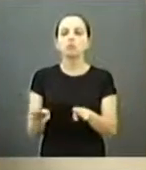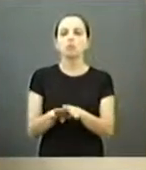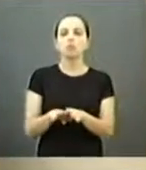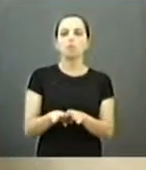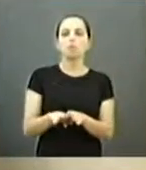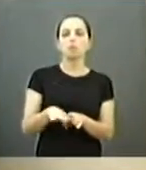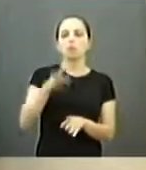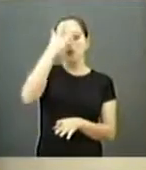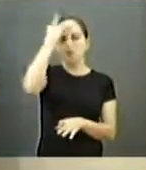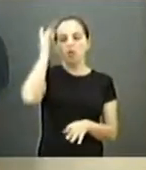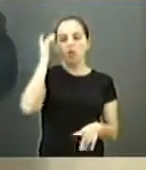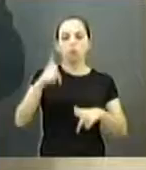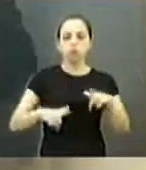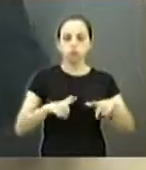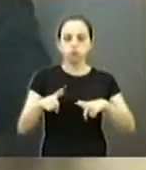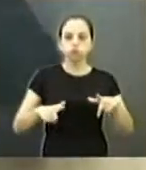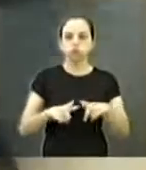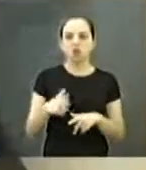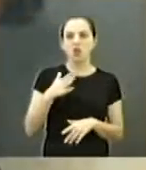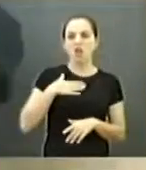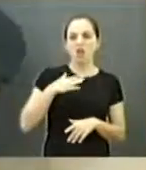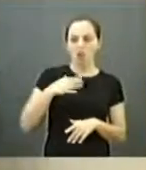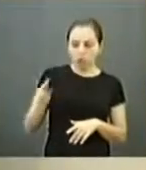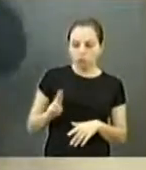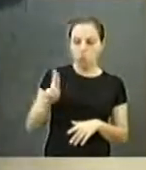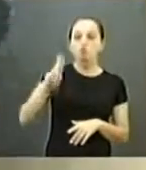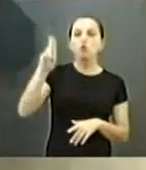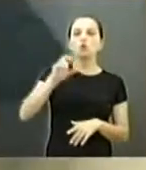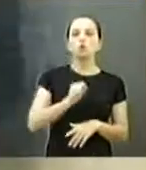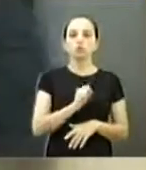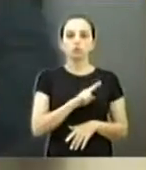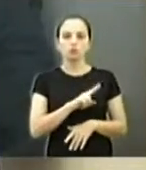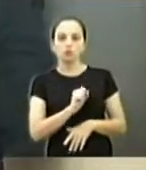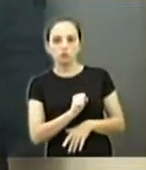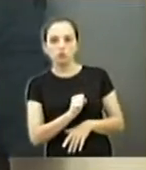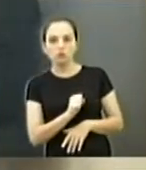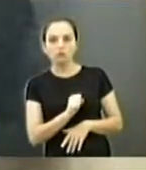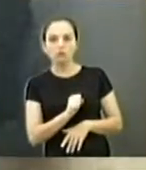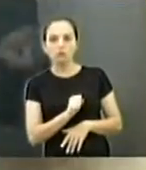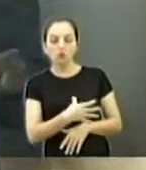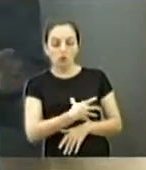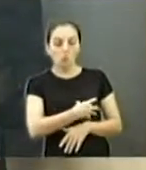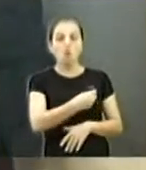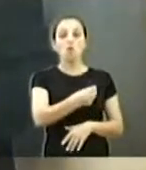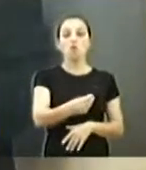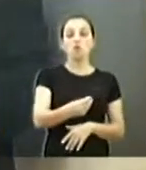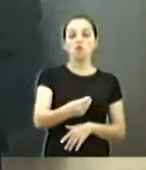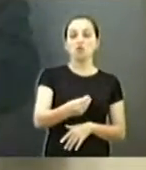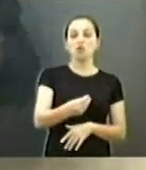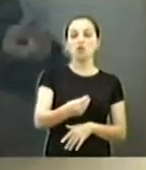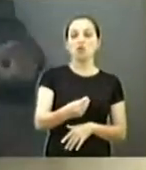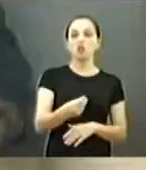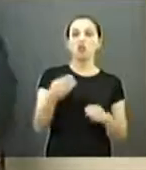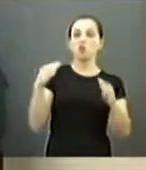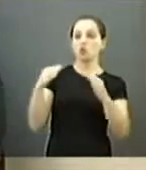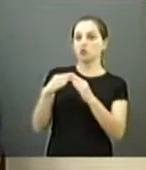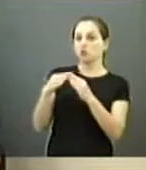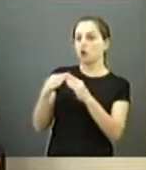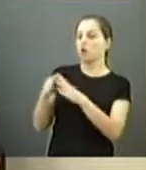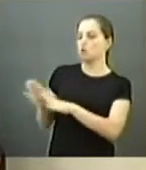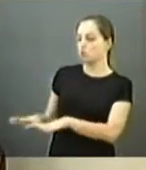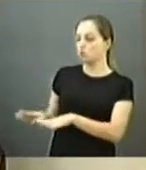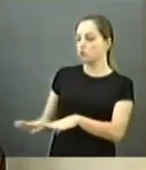precisando. Vim aqui, eu uso o SUS, eu também uso, meu filho vai na creche e não me dá direito de desrespeitar nenhum funcionário